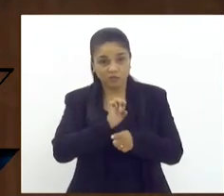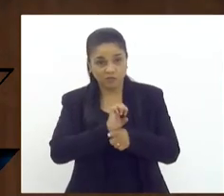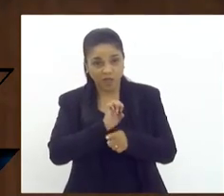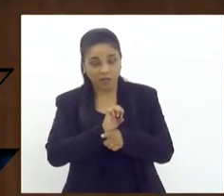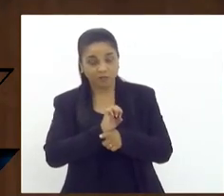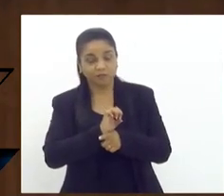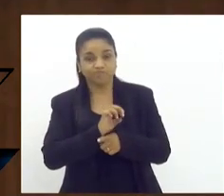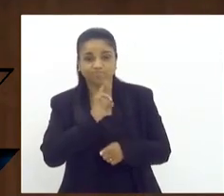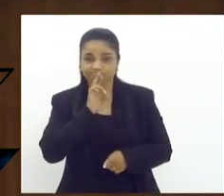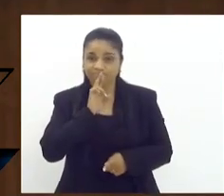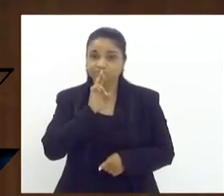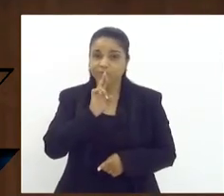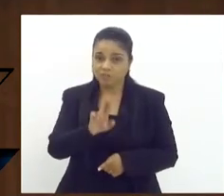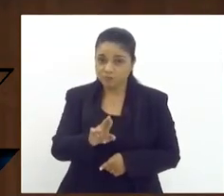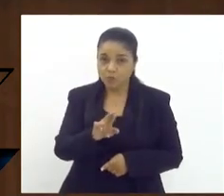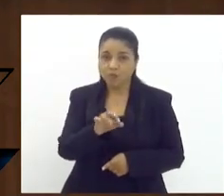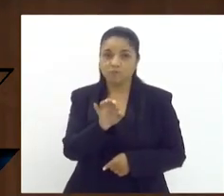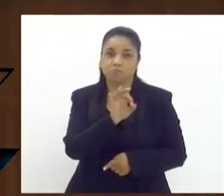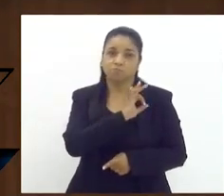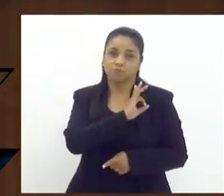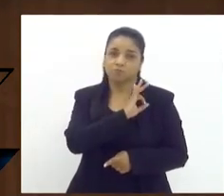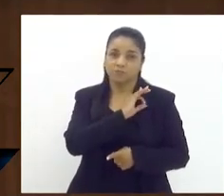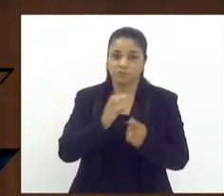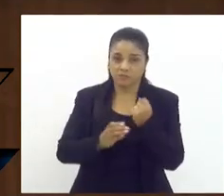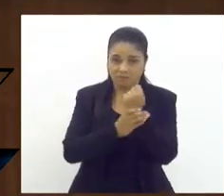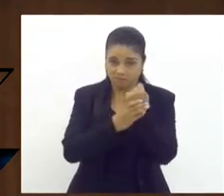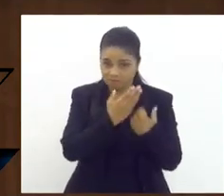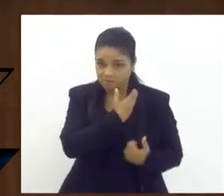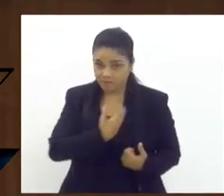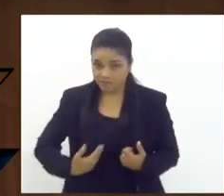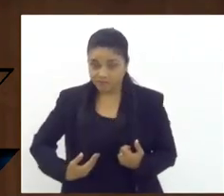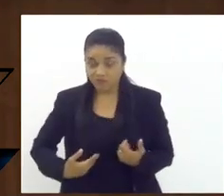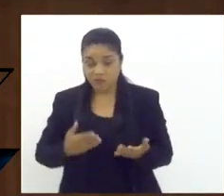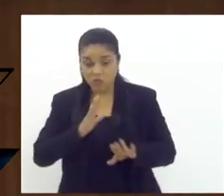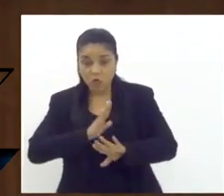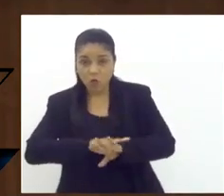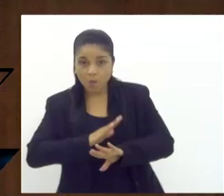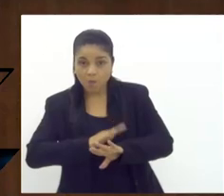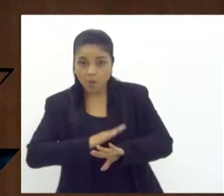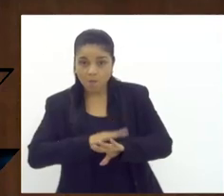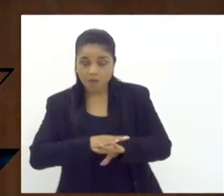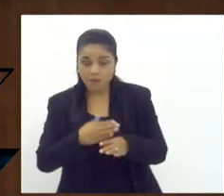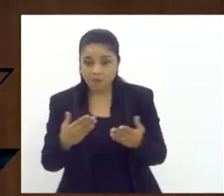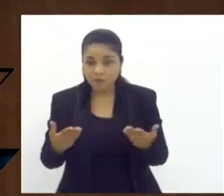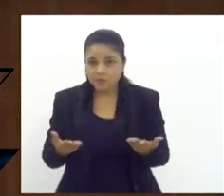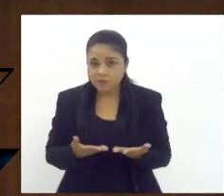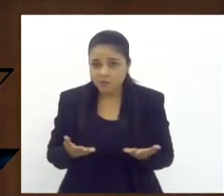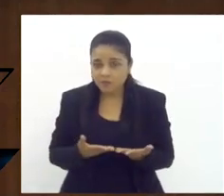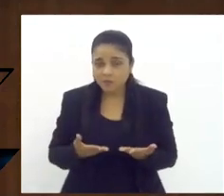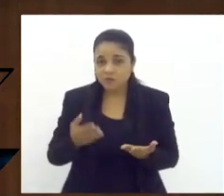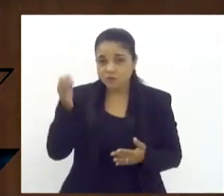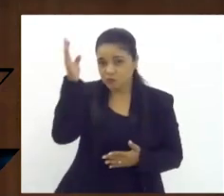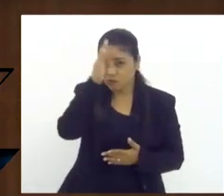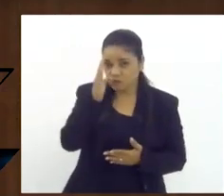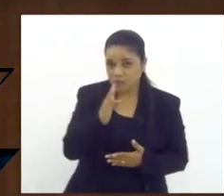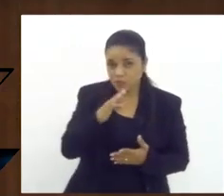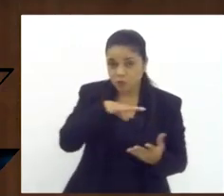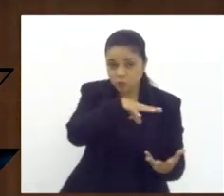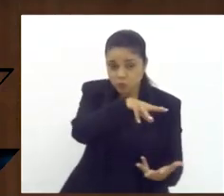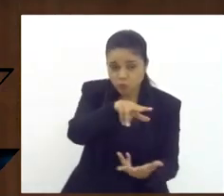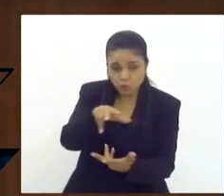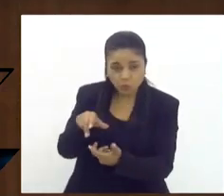Pública pelo momento que nós vivemos nunca no estado no Brasil no mundo